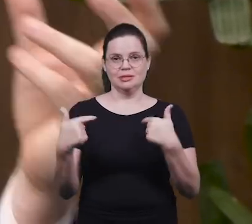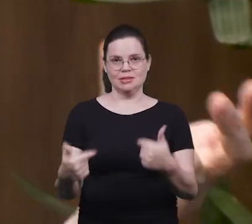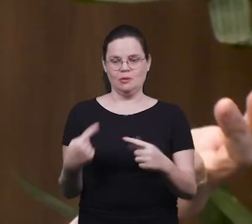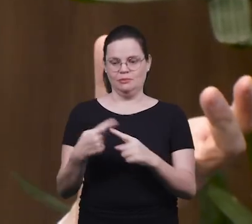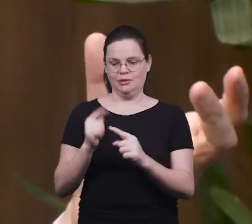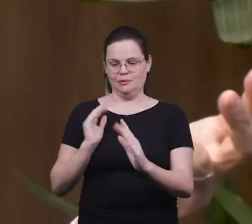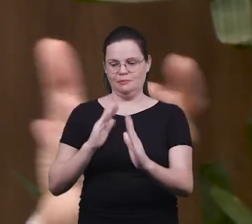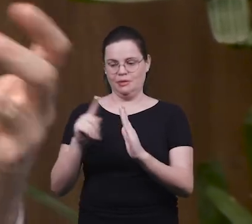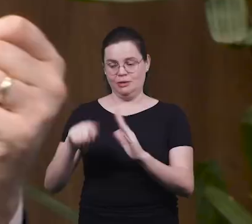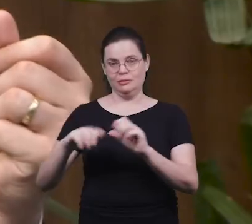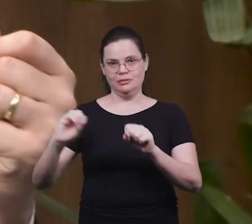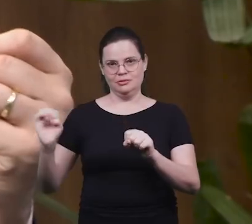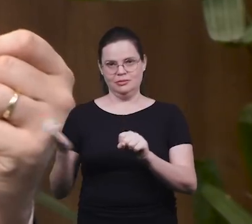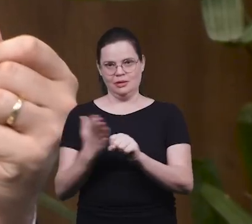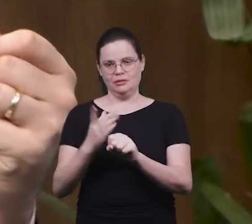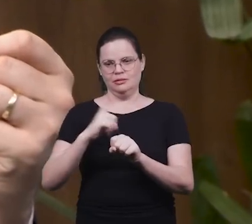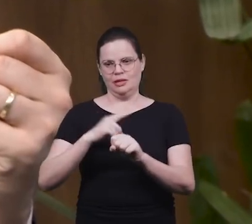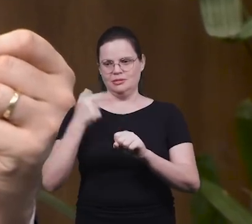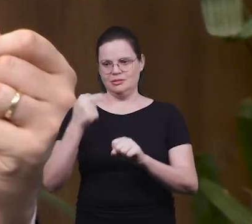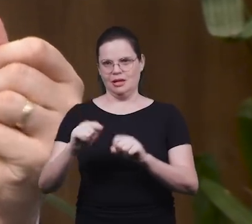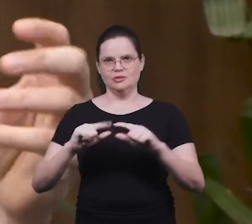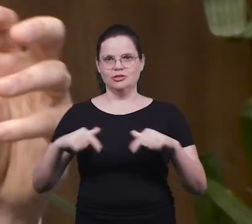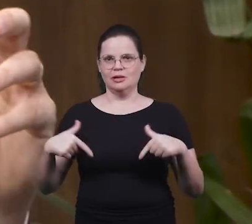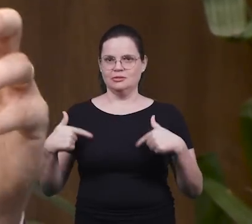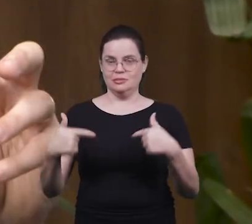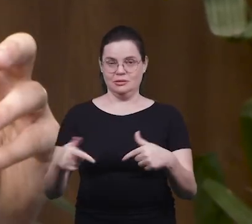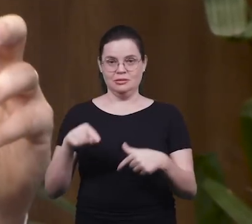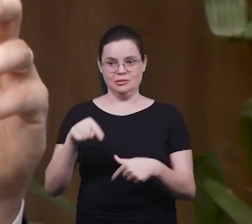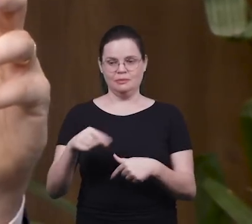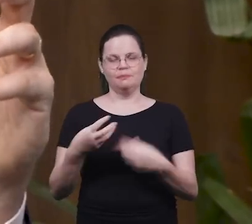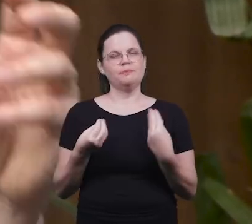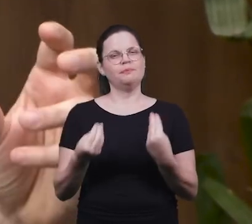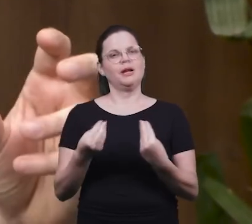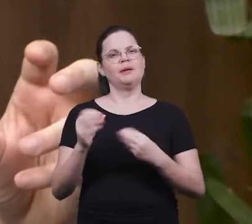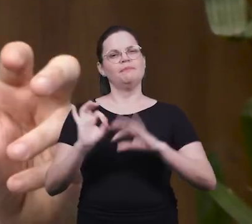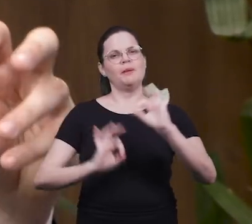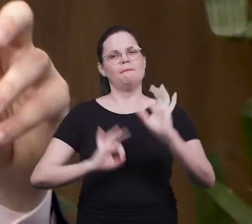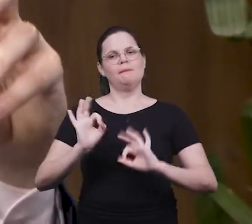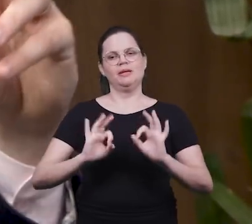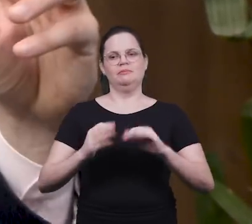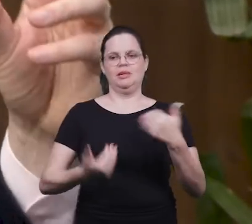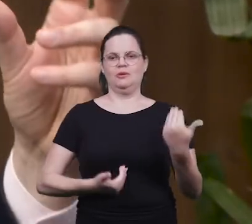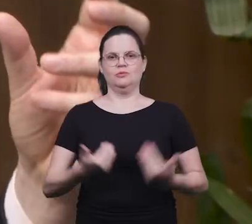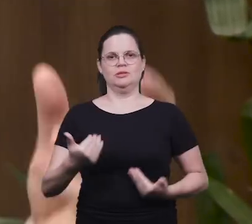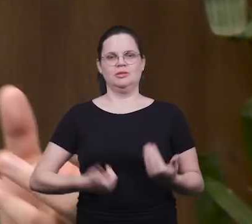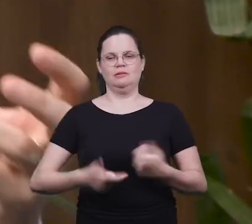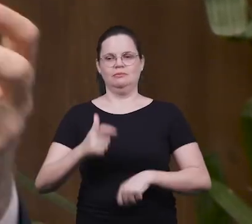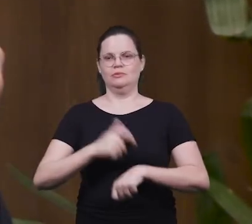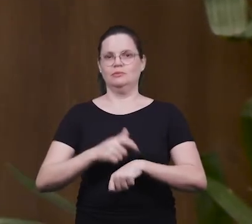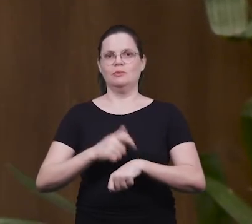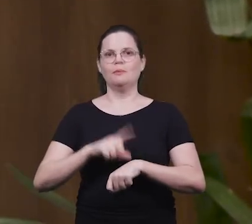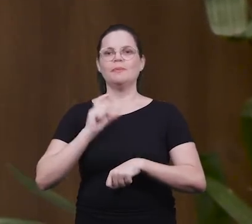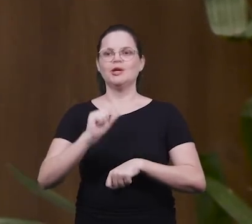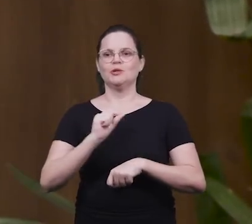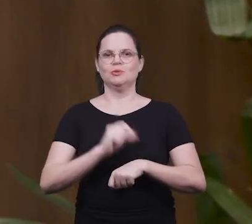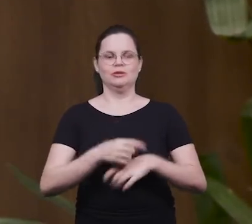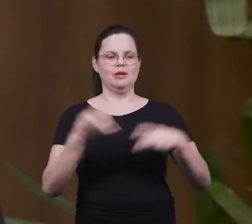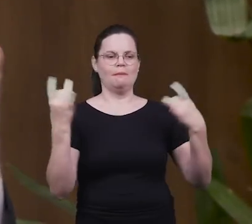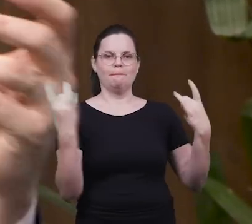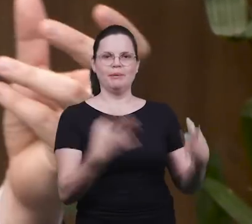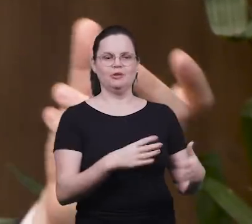igreja de Sardes, as 7 operações do Espírito, prepararam a igreja de Sardes para sair dos escombros de um